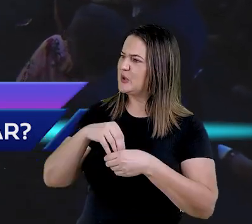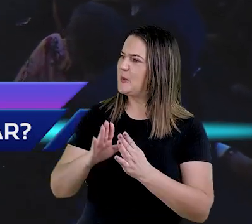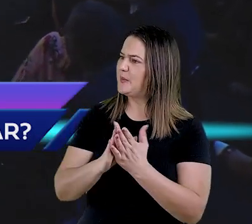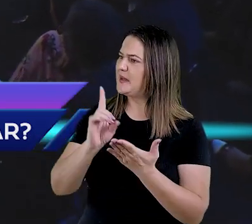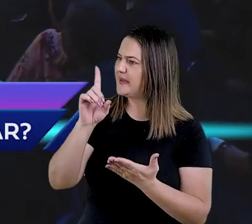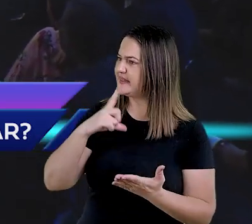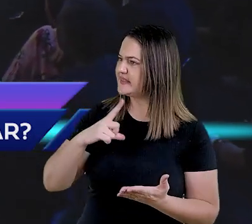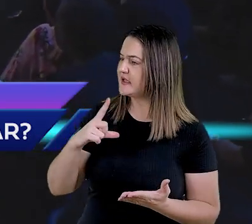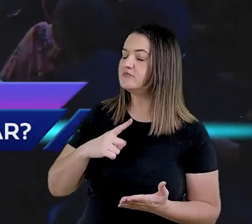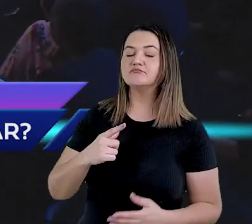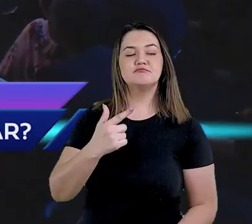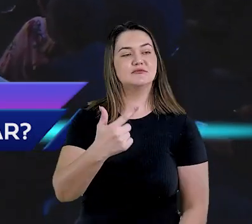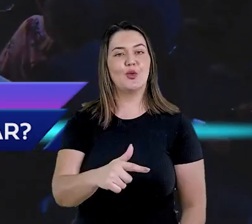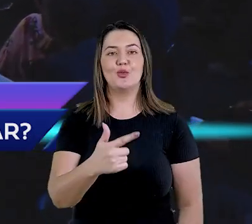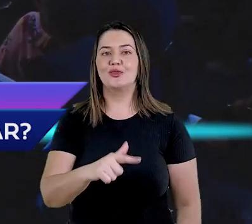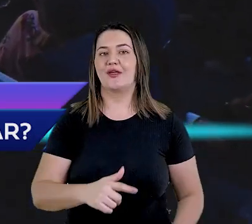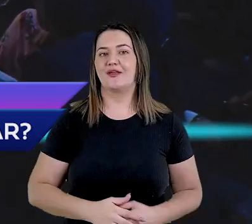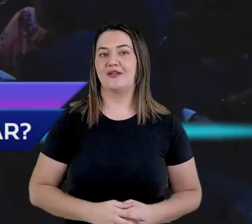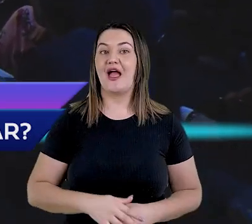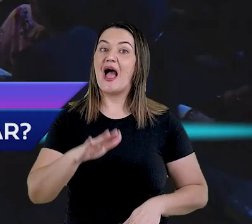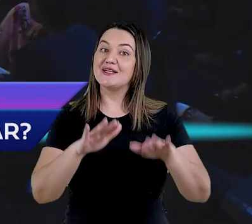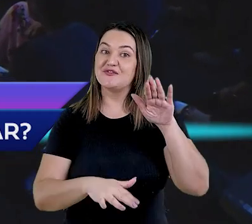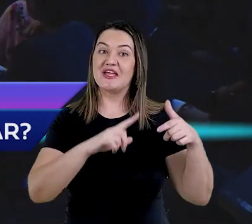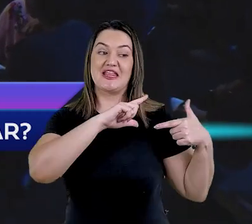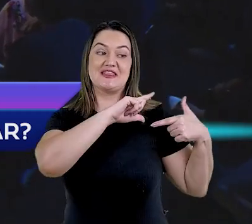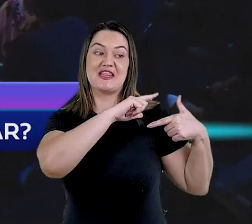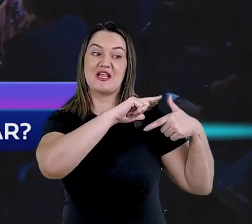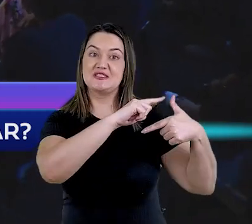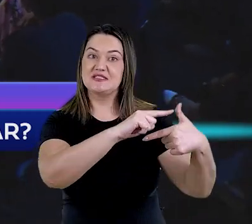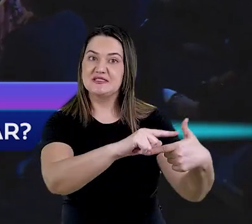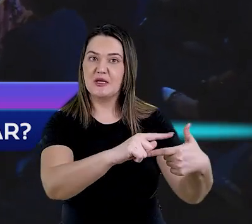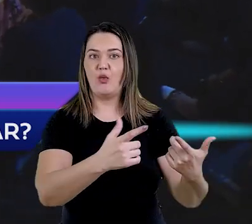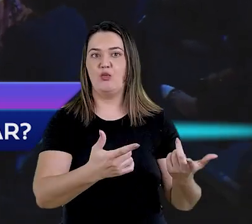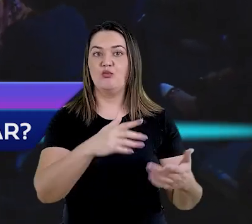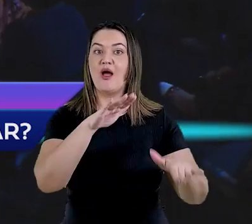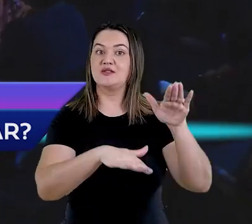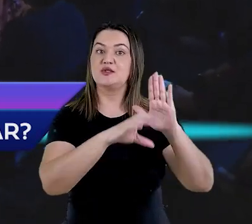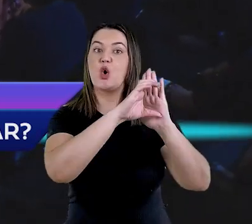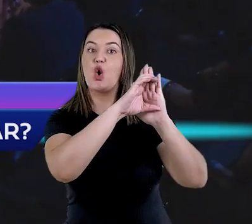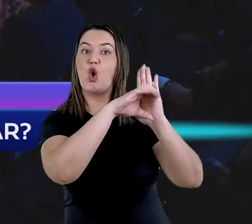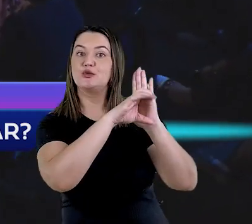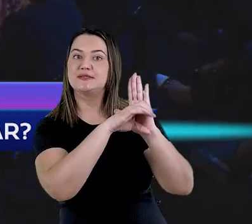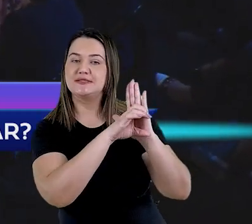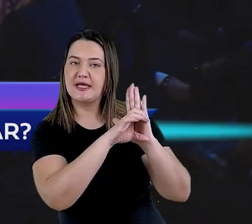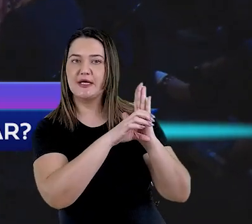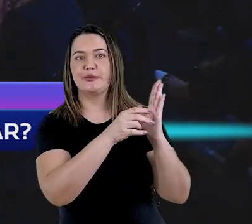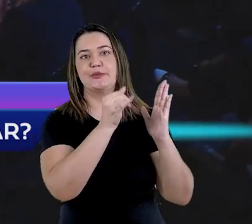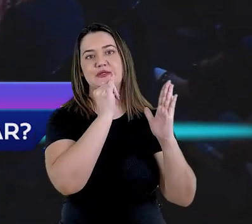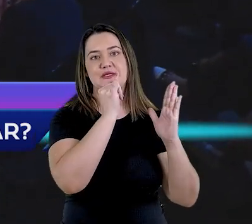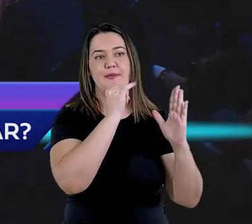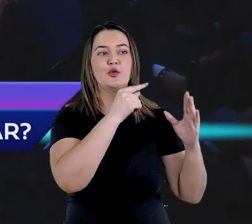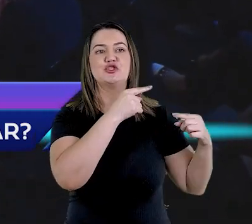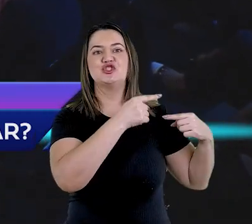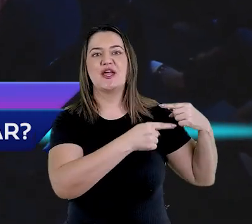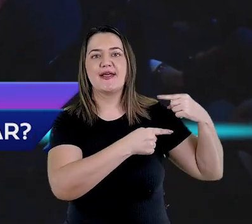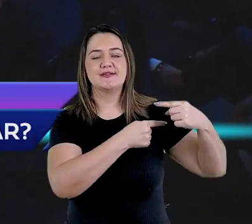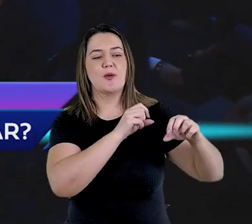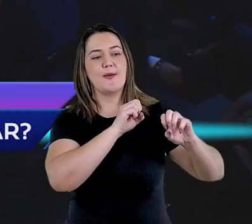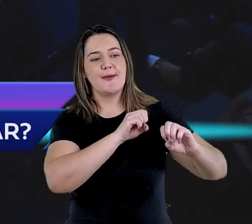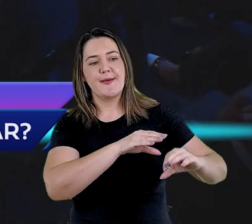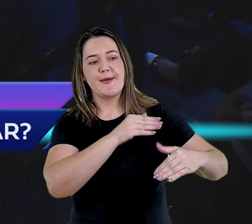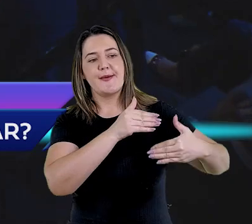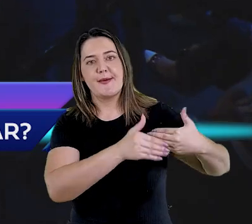aqui. Não, não está na Bíblia. São tradições, são conceitos que são passados às vezes de geração